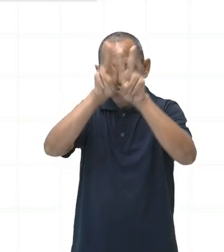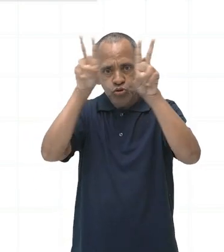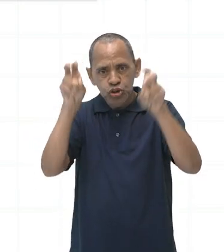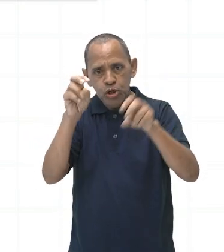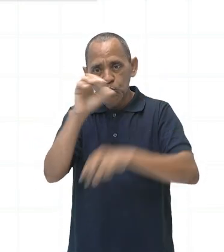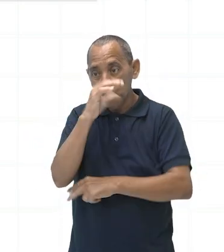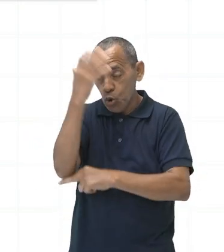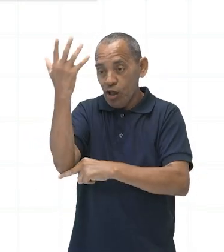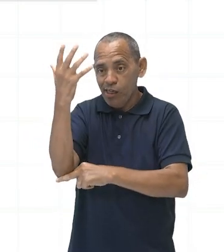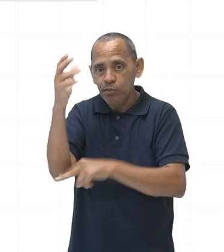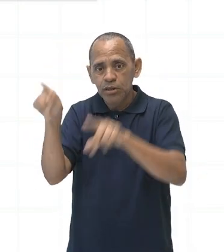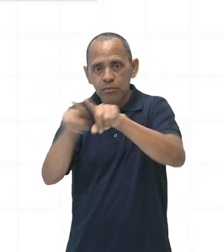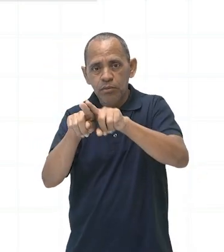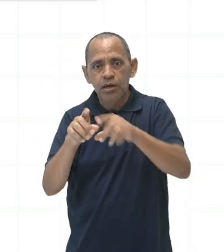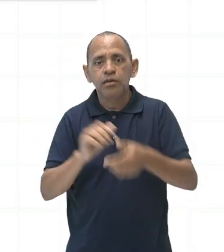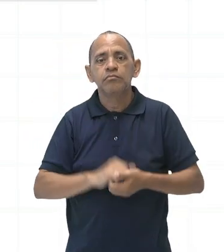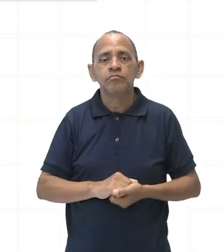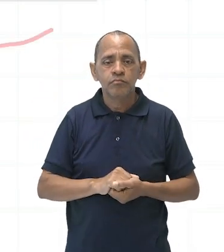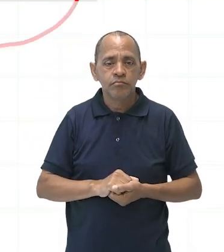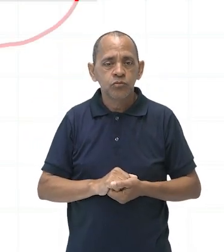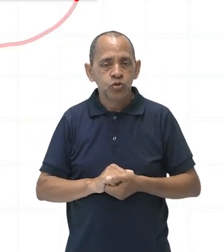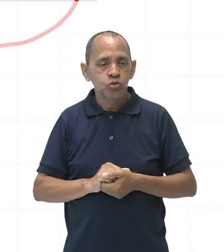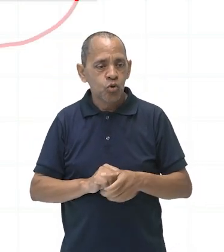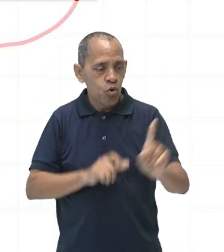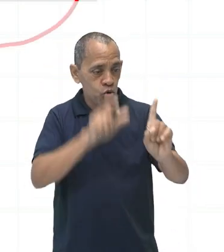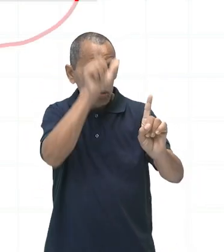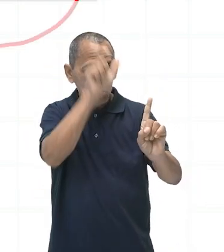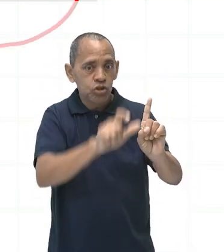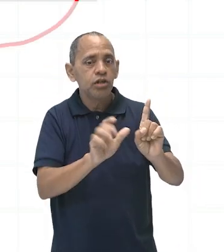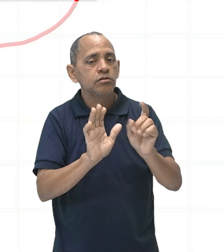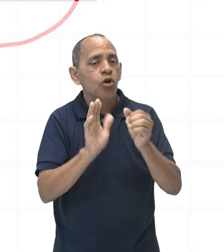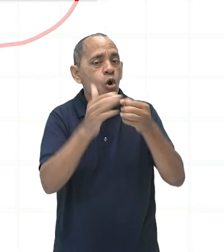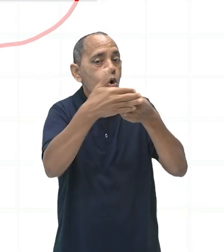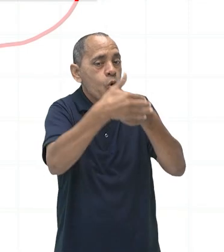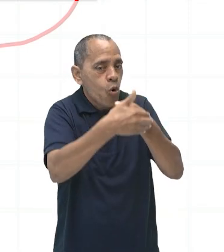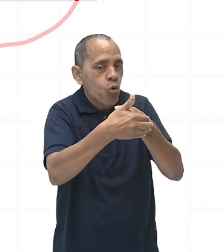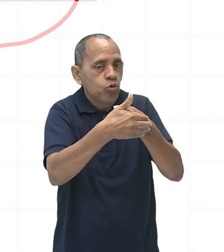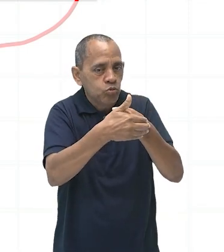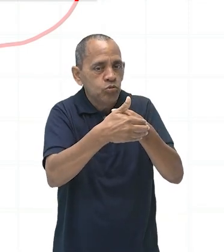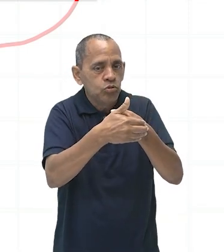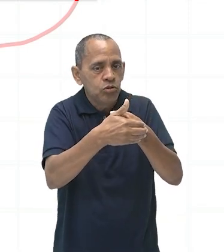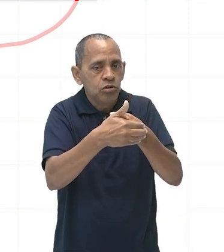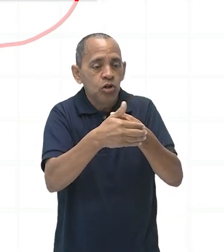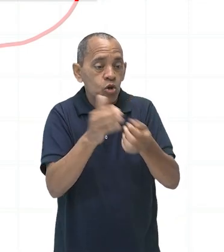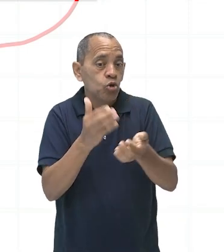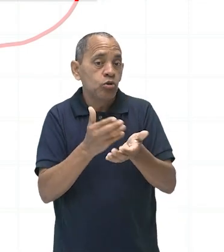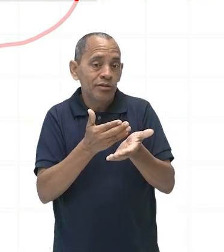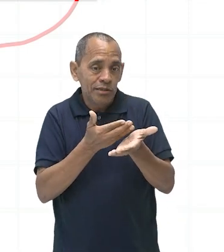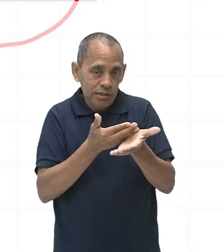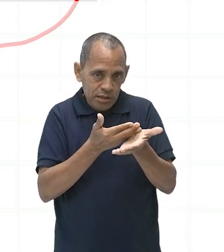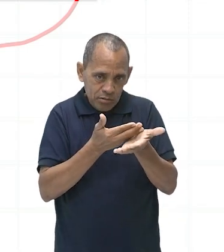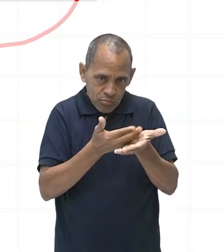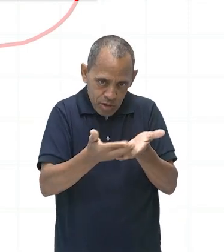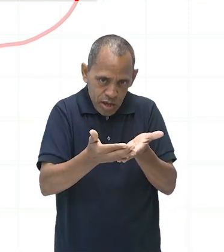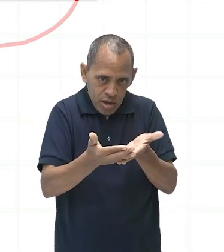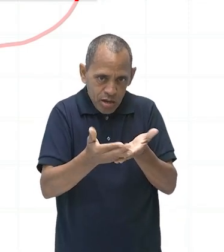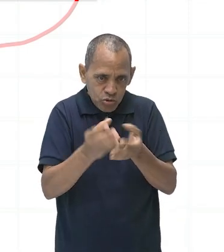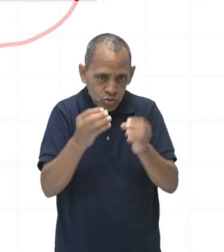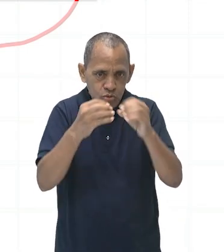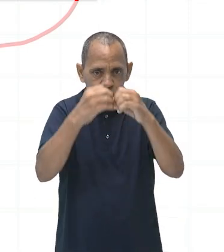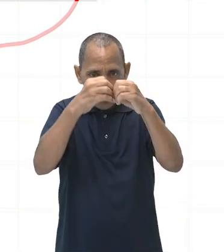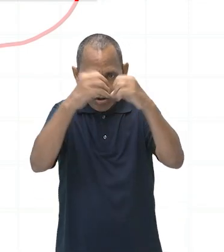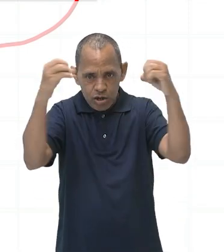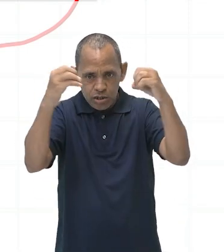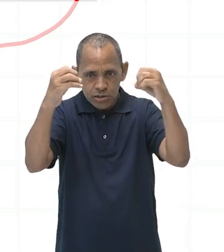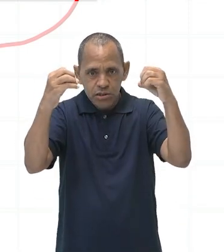o sujeito aqui está oculto. Foi mencionado lá na outra oração, mas na segunda